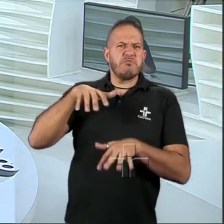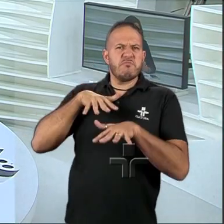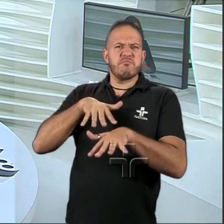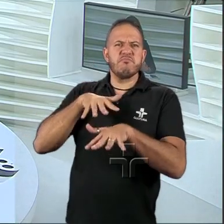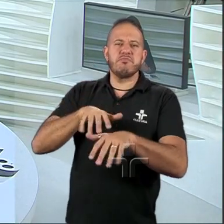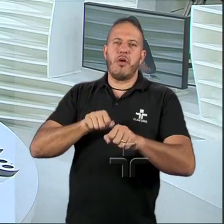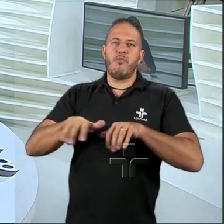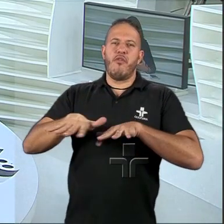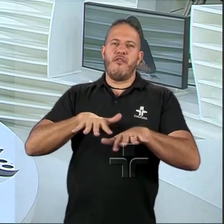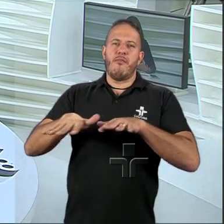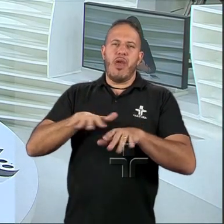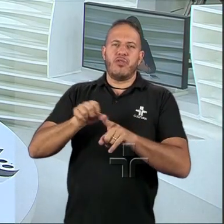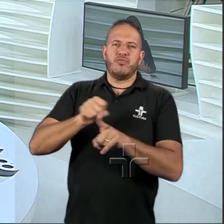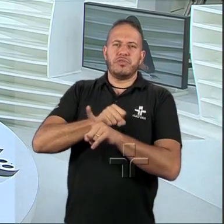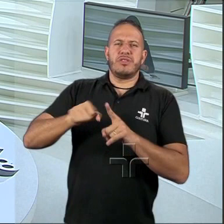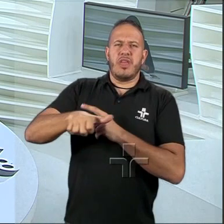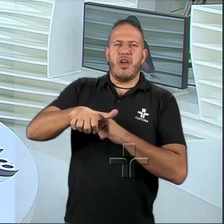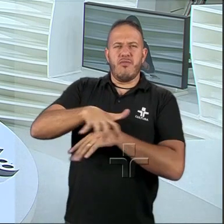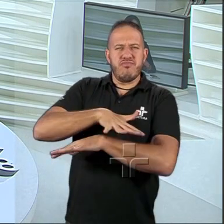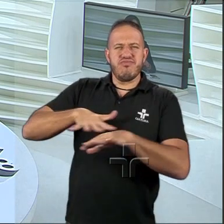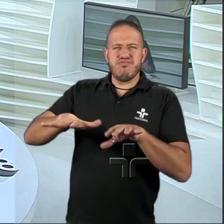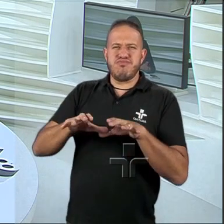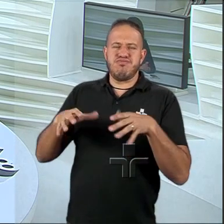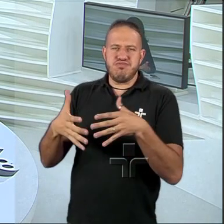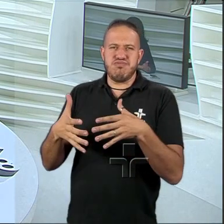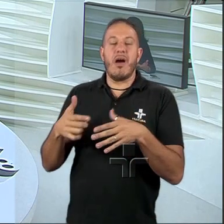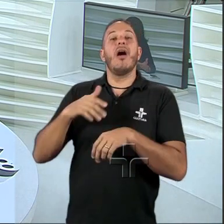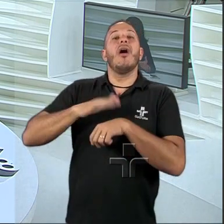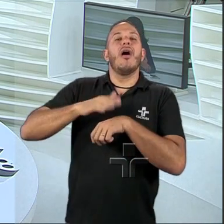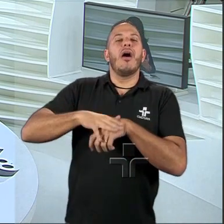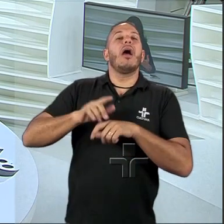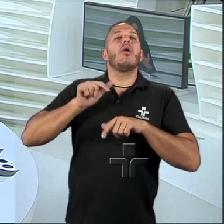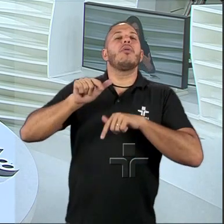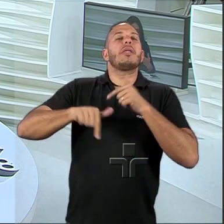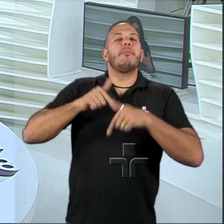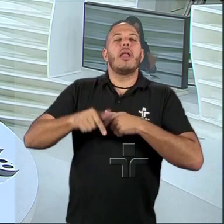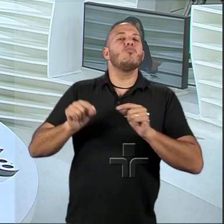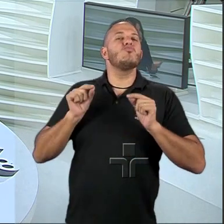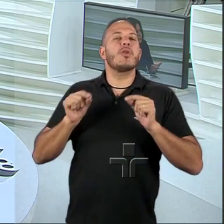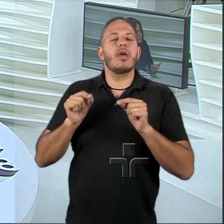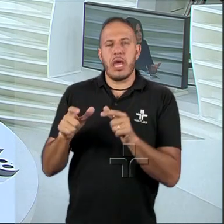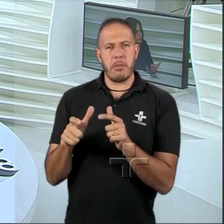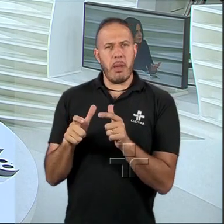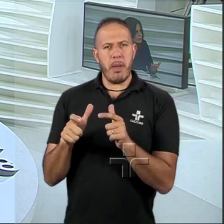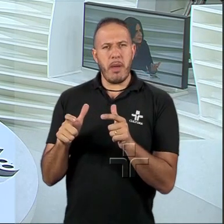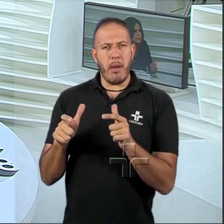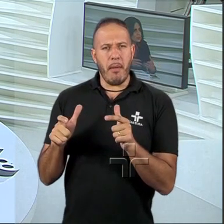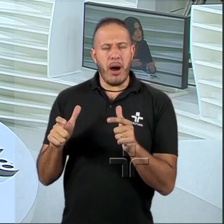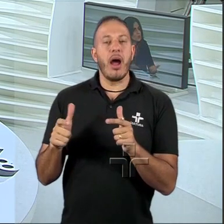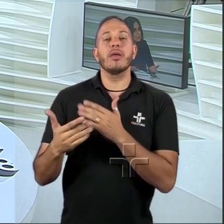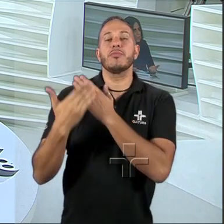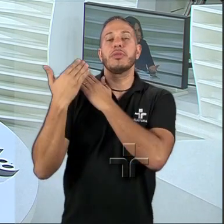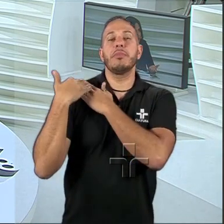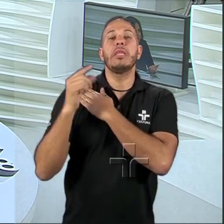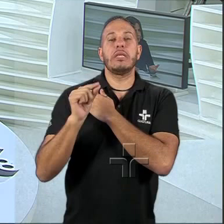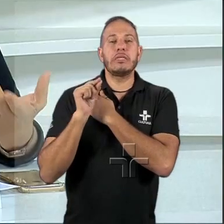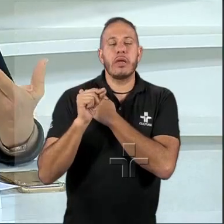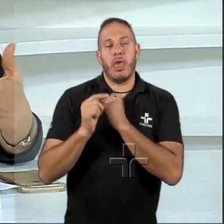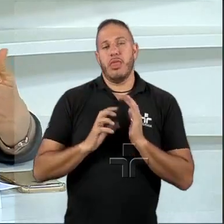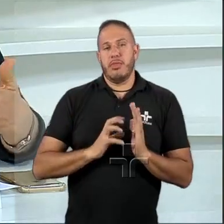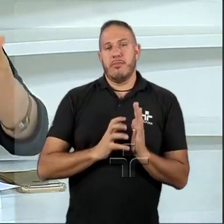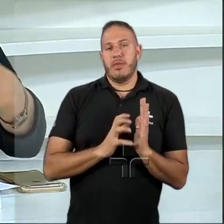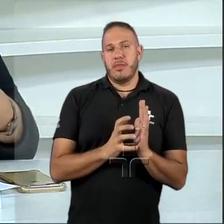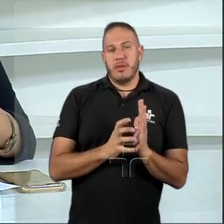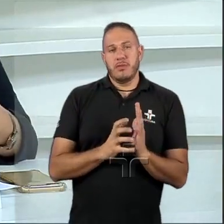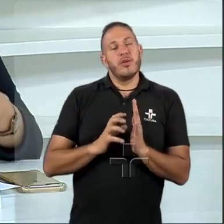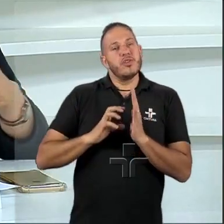movimentos. A função de ampliar esses movimentos era dos partidos. E isso não foi feito. Os